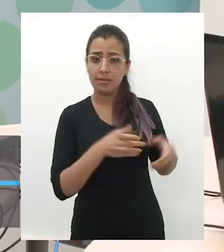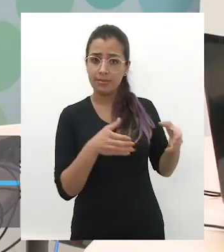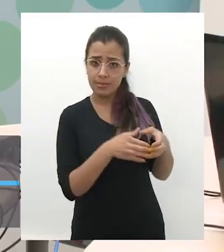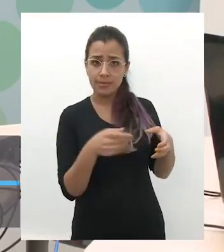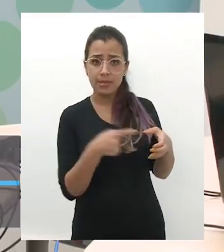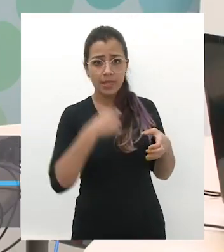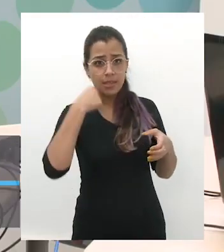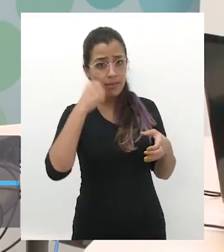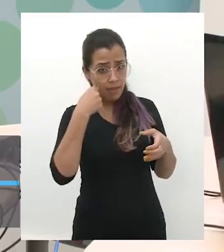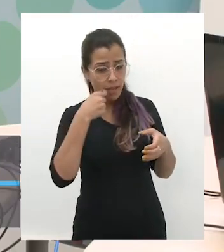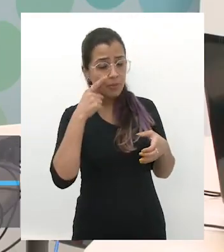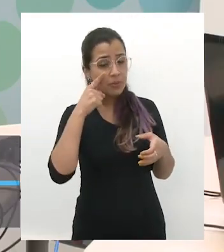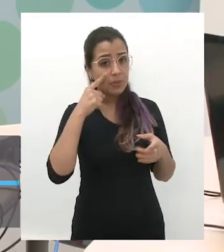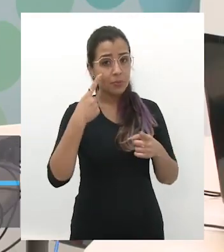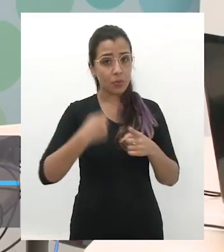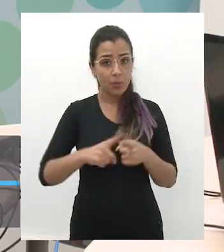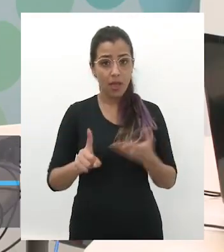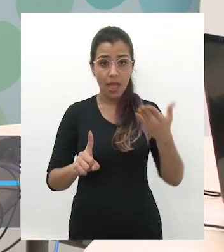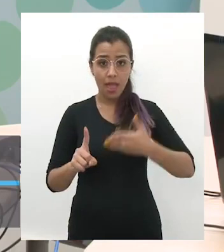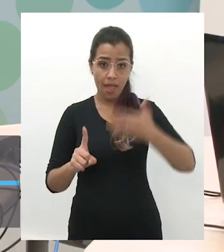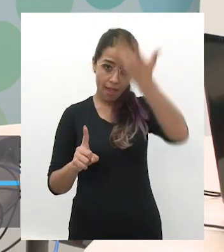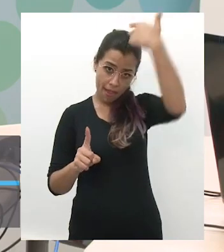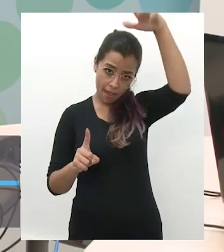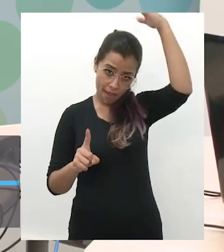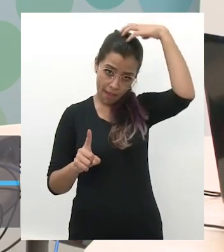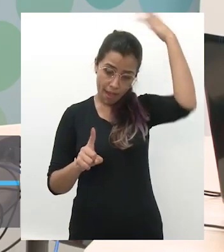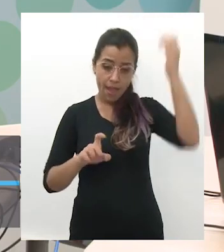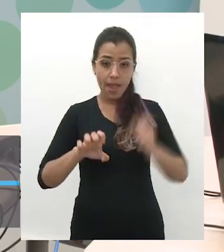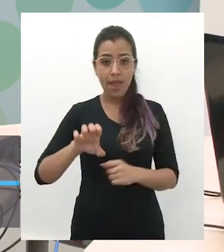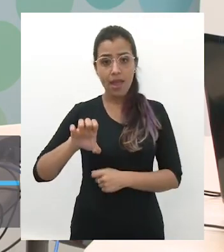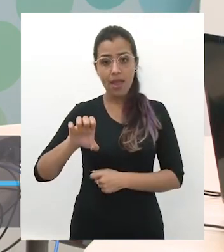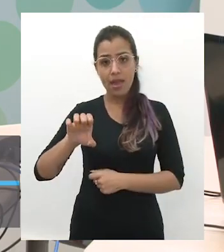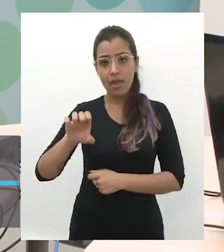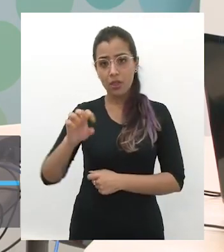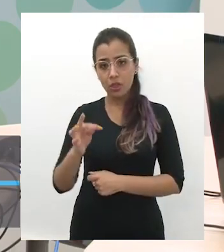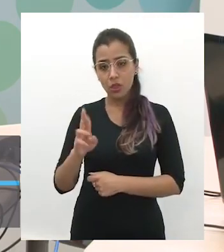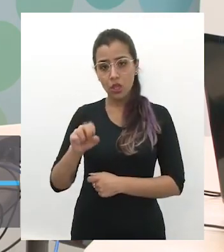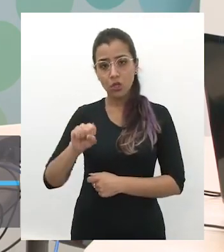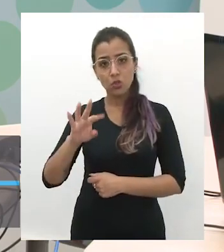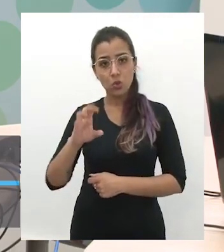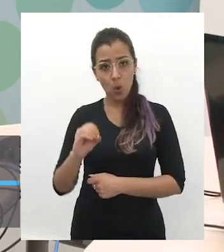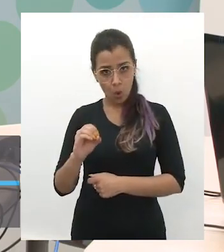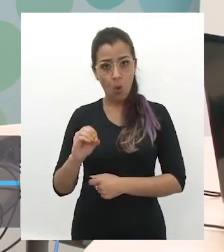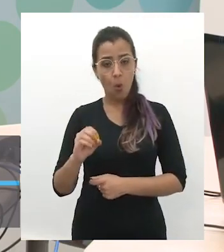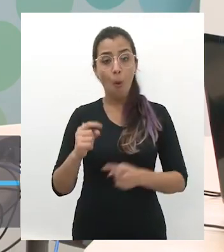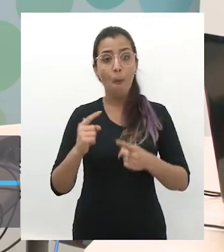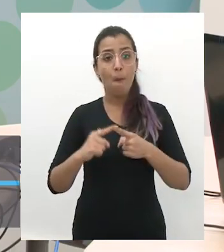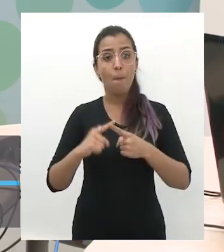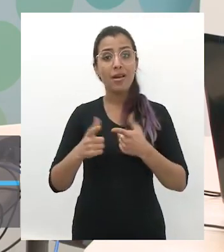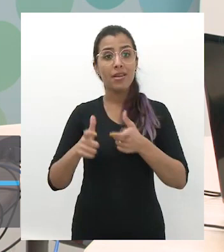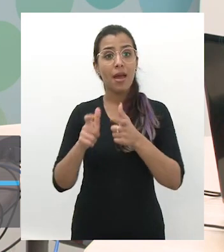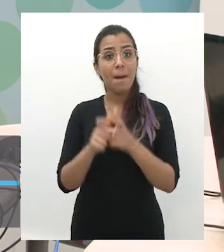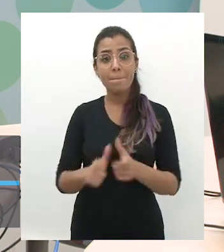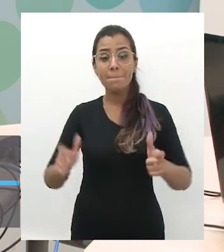o último rei etrusco, o Senado, o objetivo era fazer com que o Senado tomasse de vez o